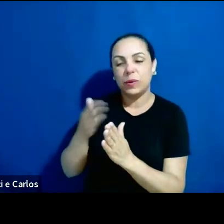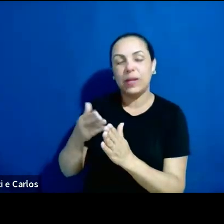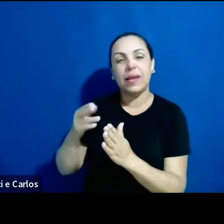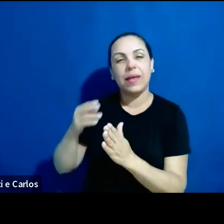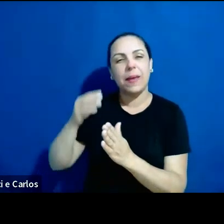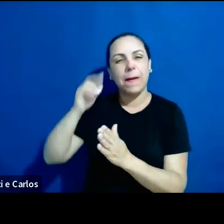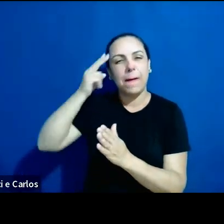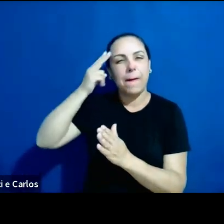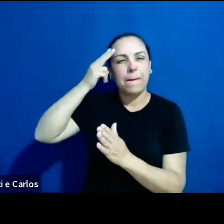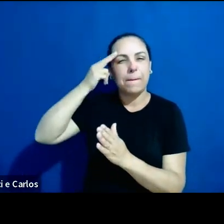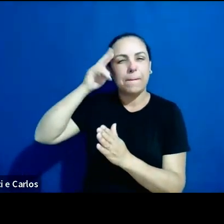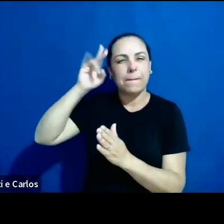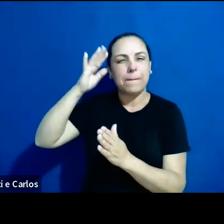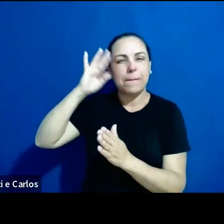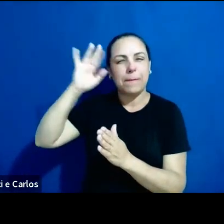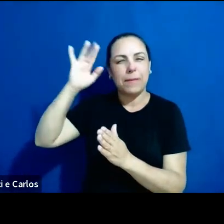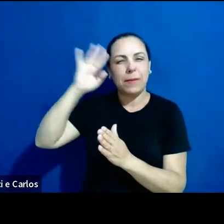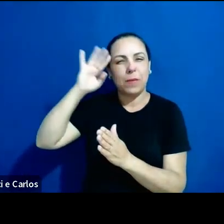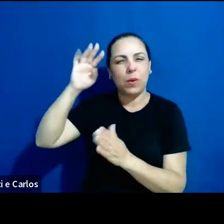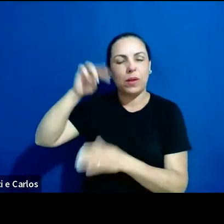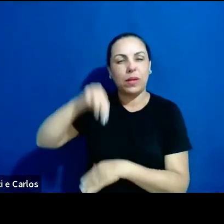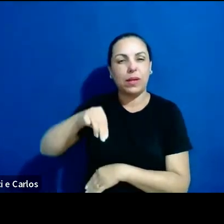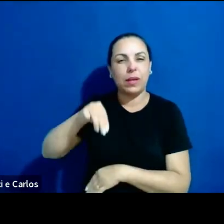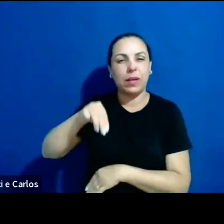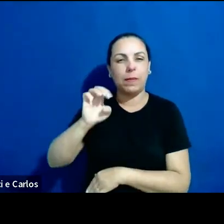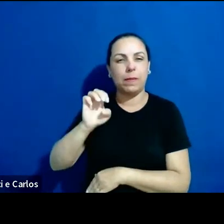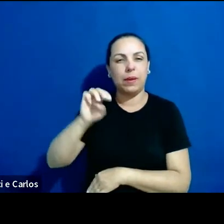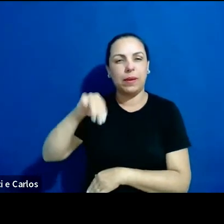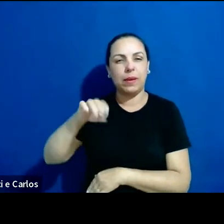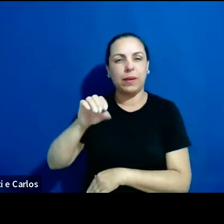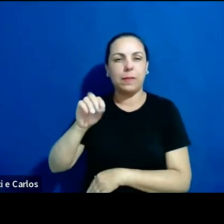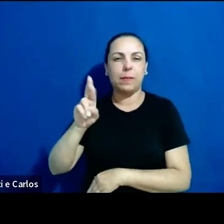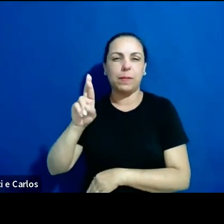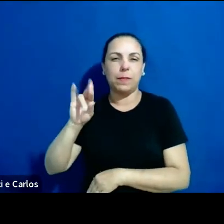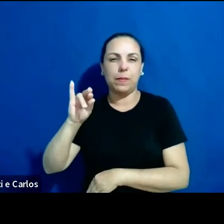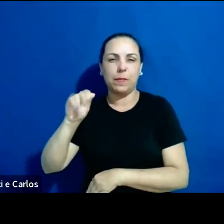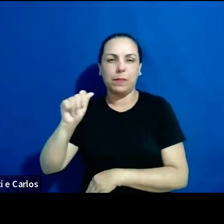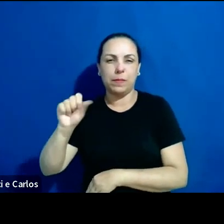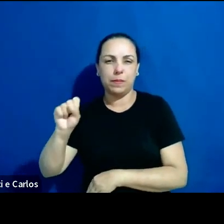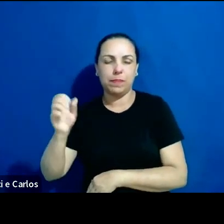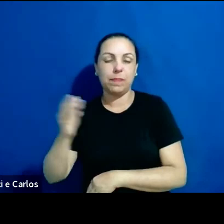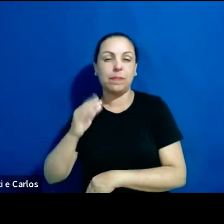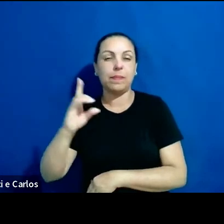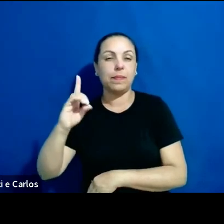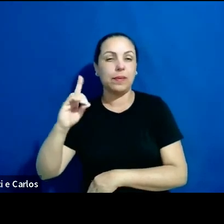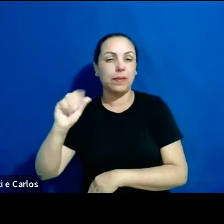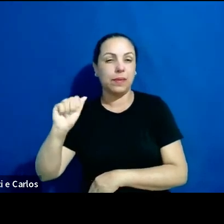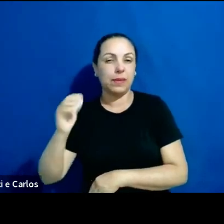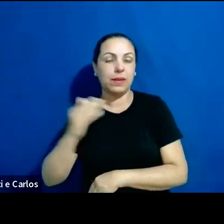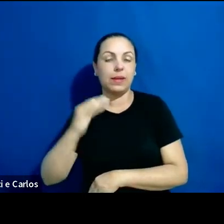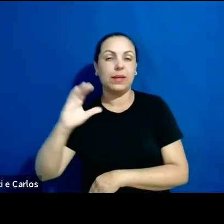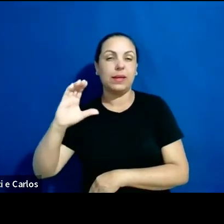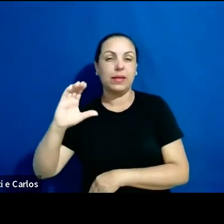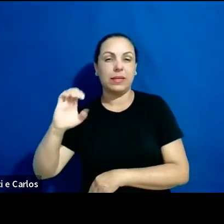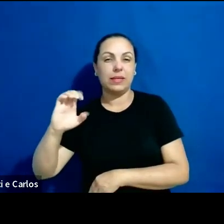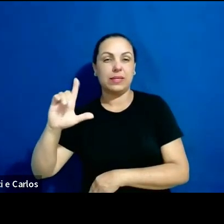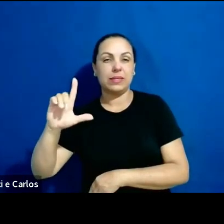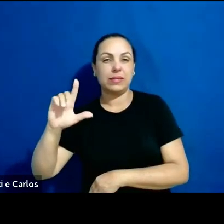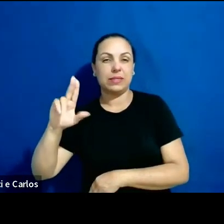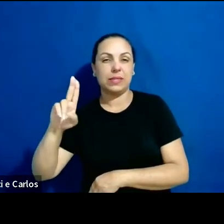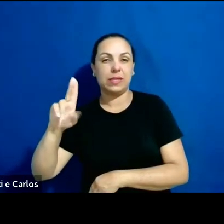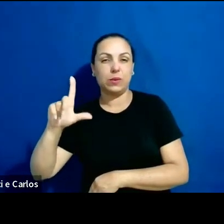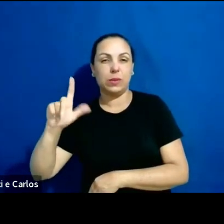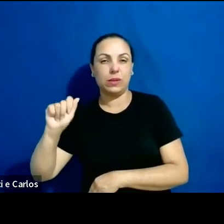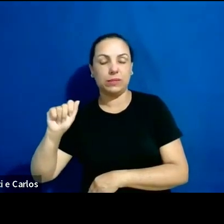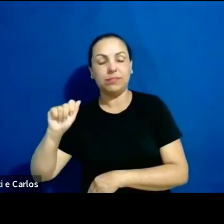Célula, Dr. Paul Passo. Tá? Ele vai explicar muito bem sobre isso. Bom, Nessa primeira parte, nós vamos